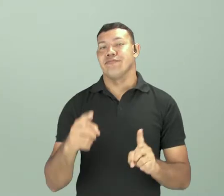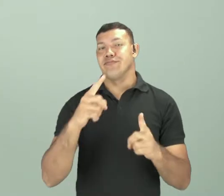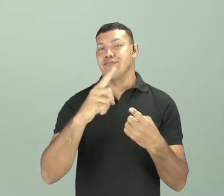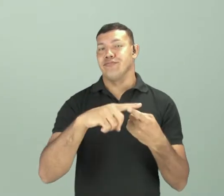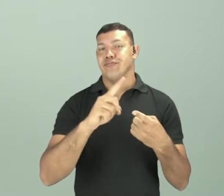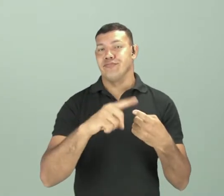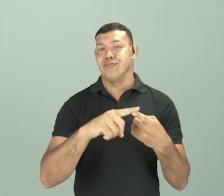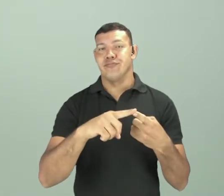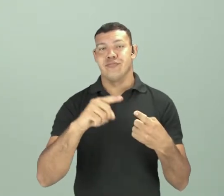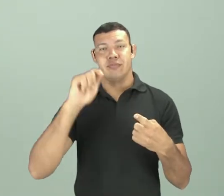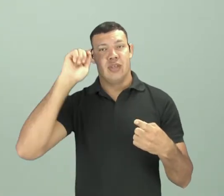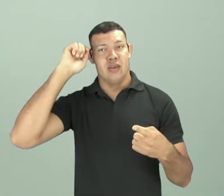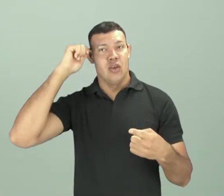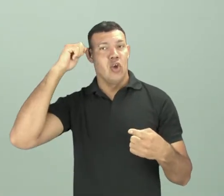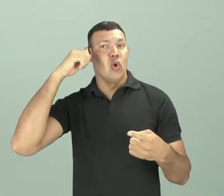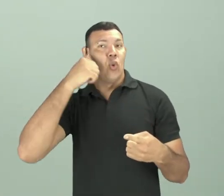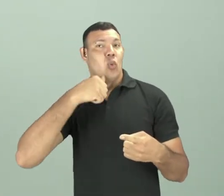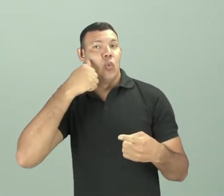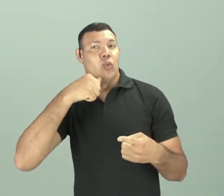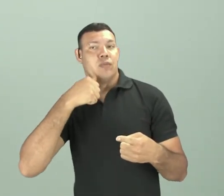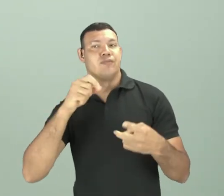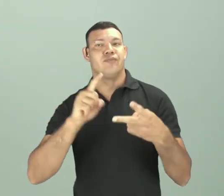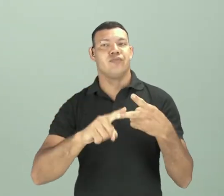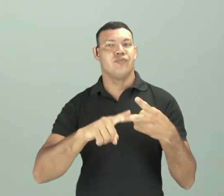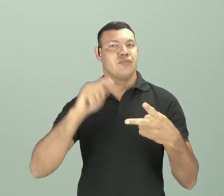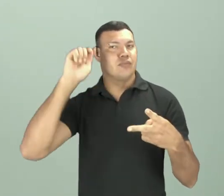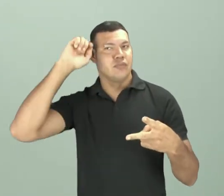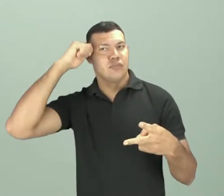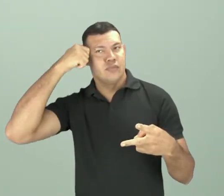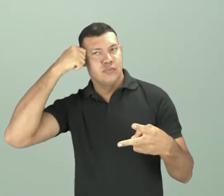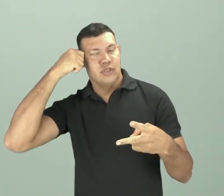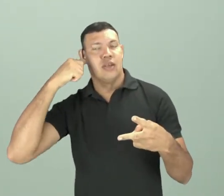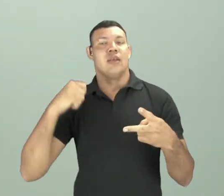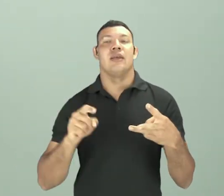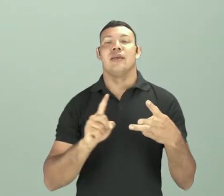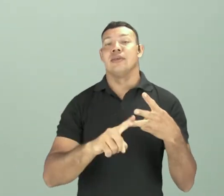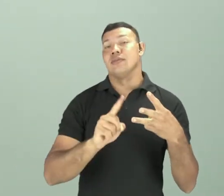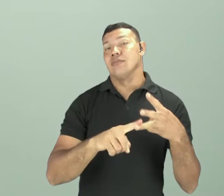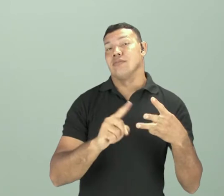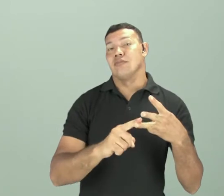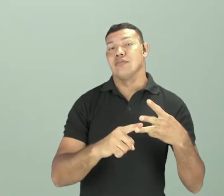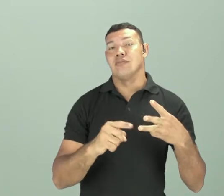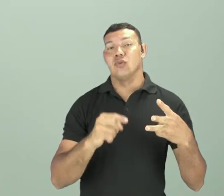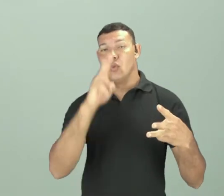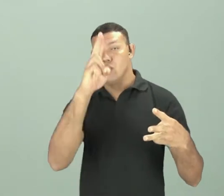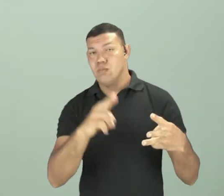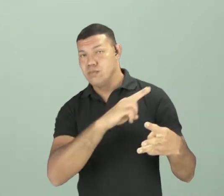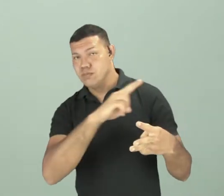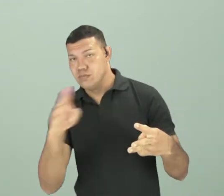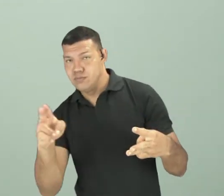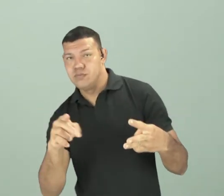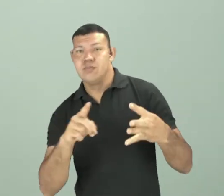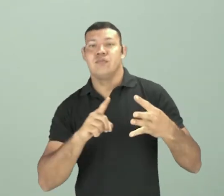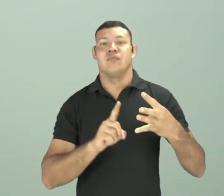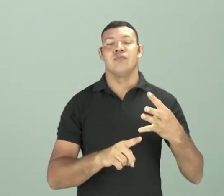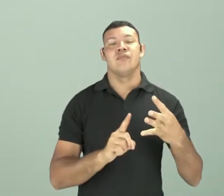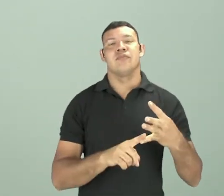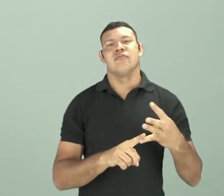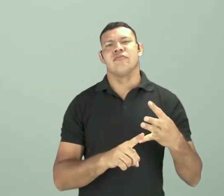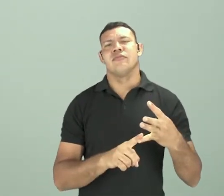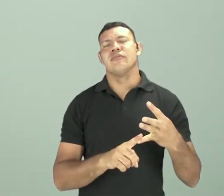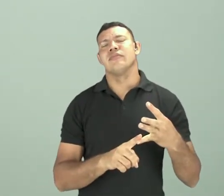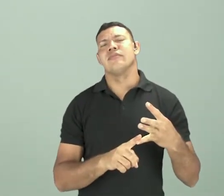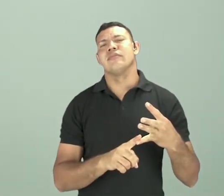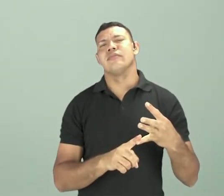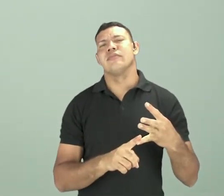dona Inácia, nós temos a Negrinha, nós temos o vigário, uma fala ali para dar uma característica de como era a